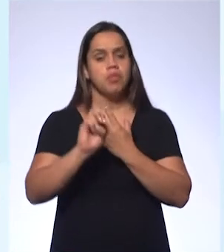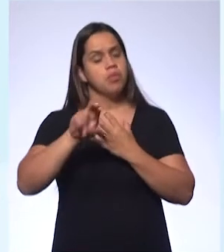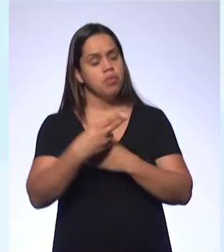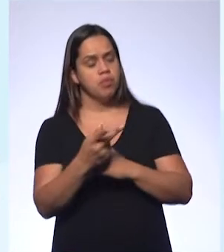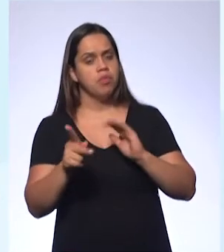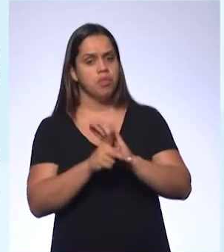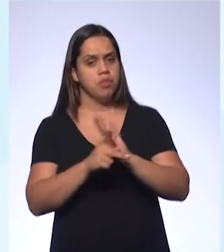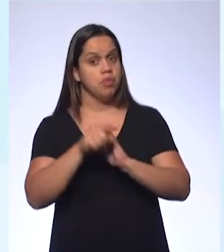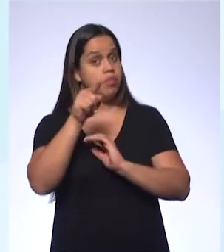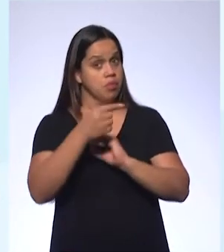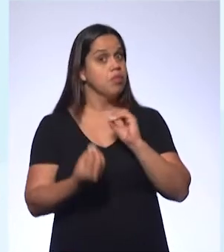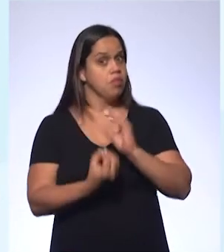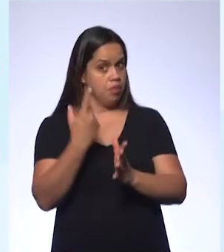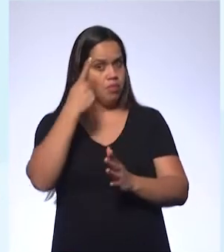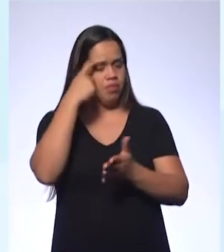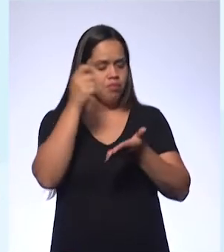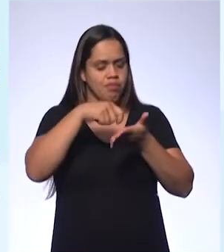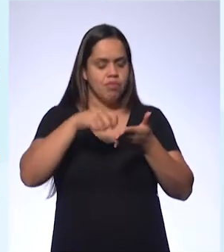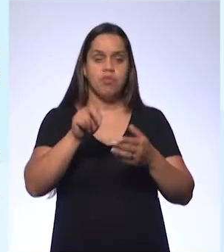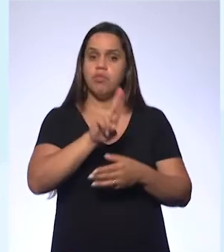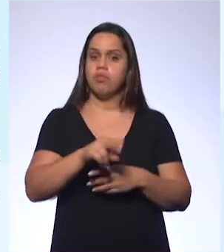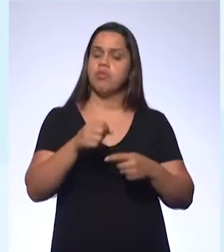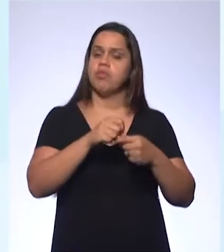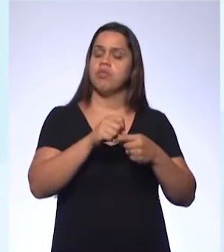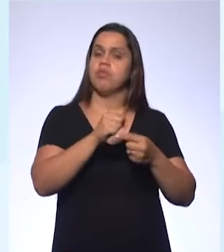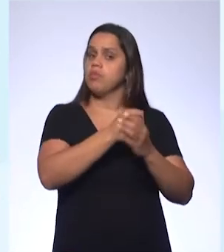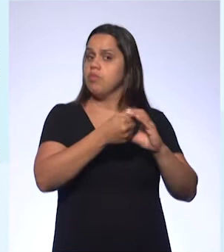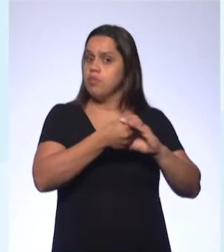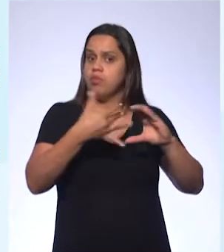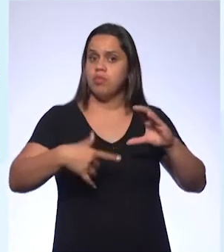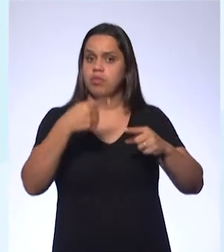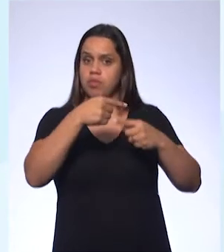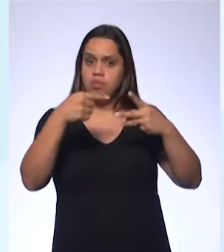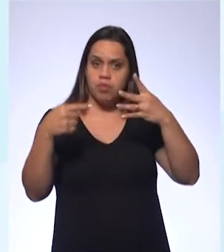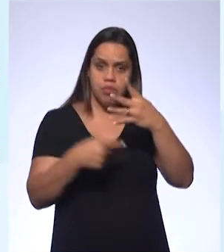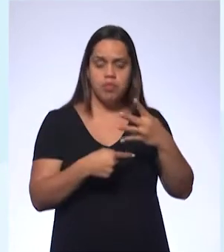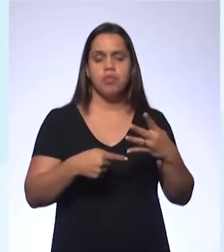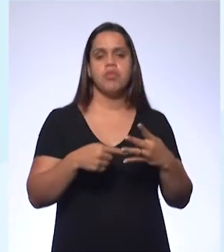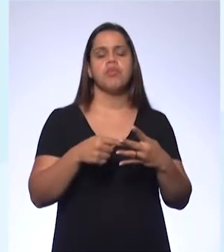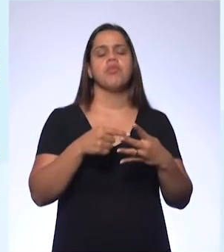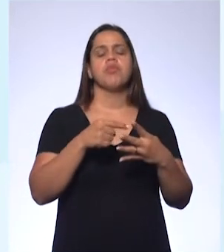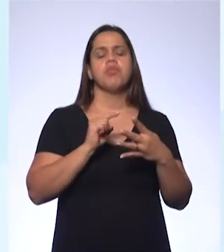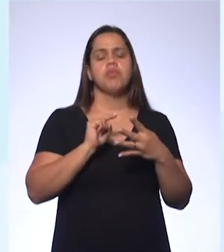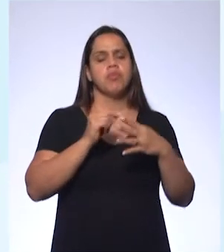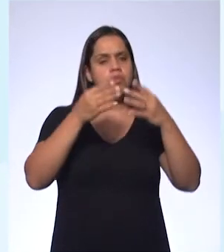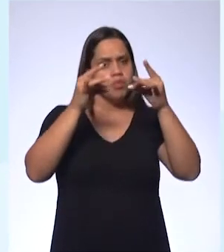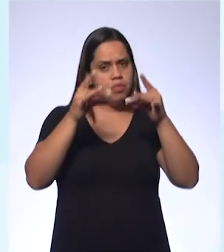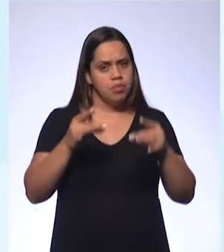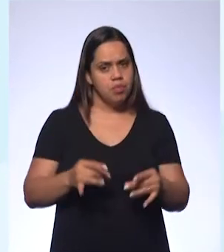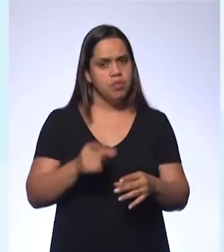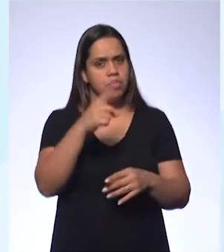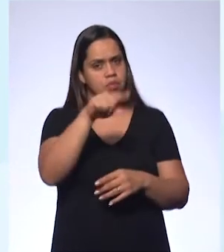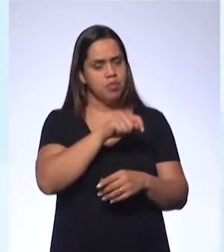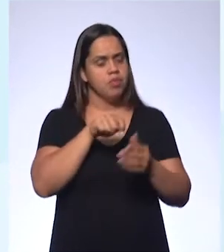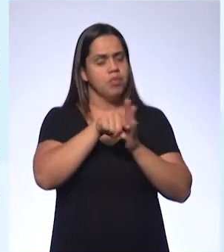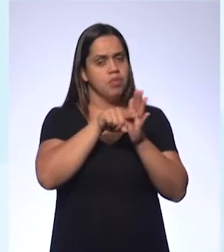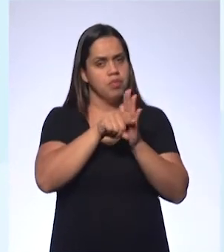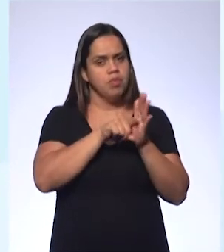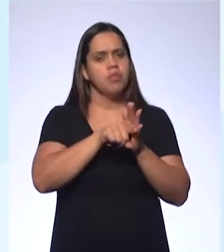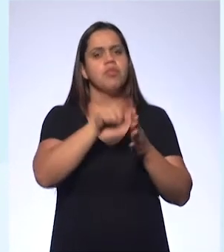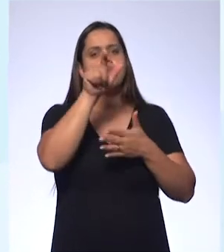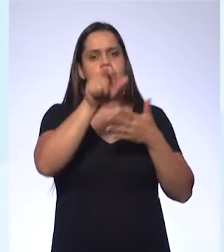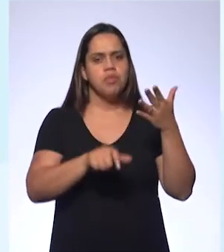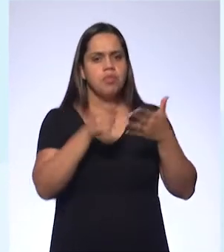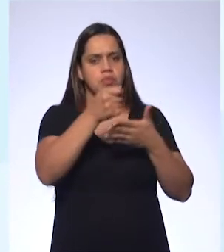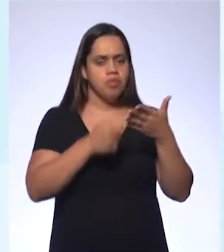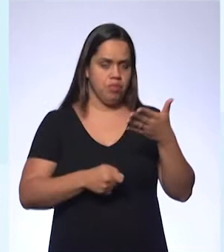tá? Utilizando as características e o estilo, né, de escrita mais próximos aí ao do autor que vocês pesquisaram. Então, vocês